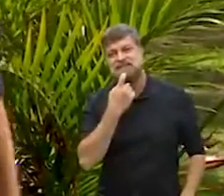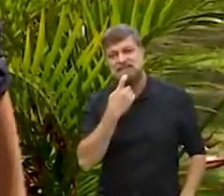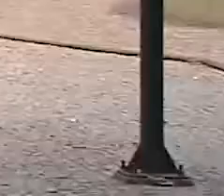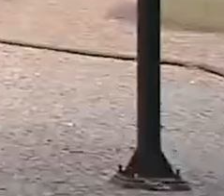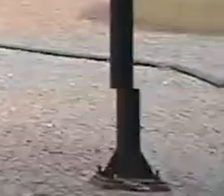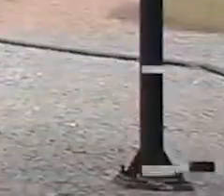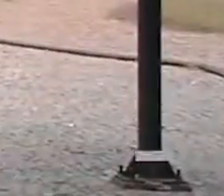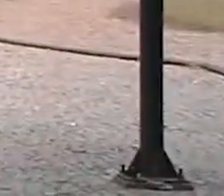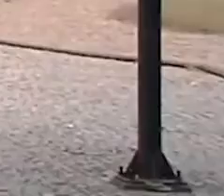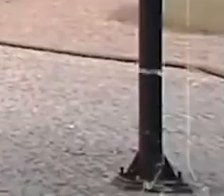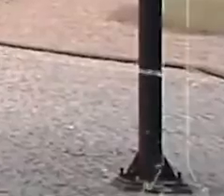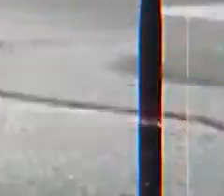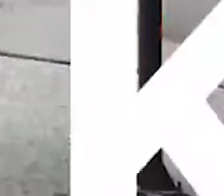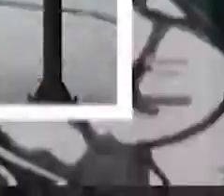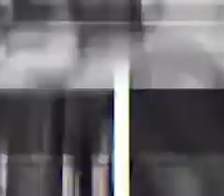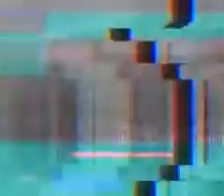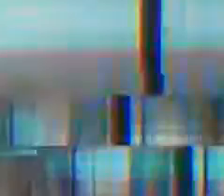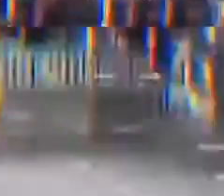de Campinas.